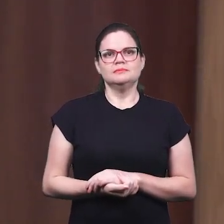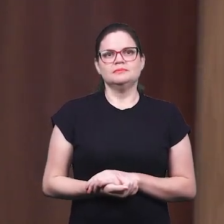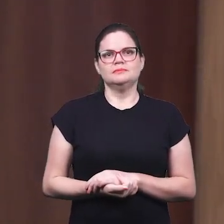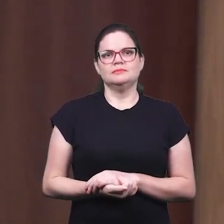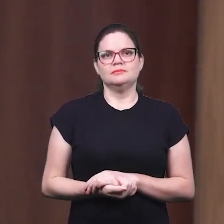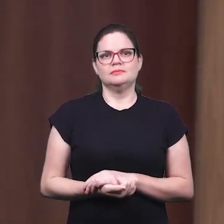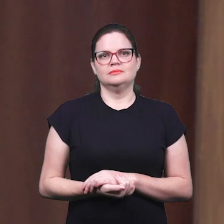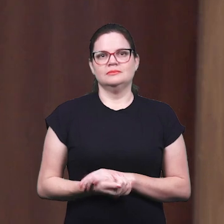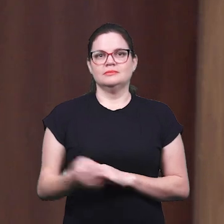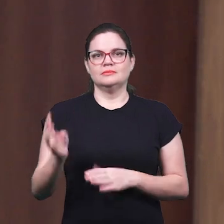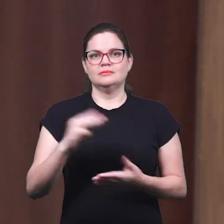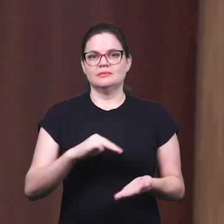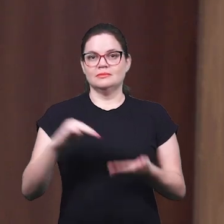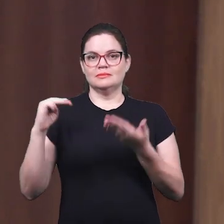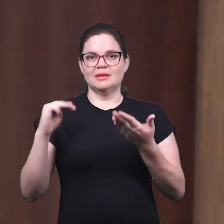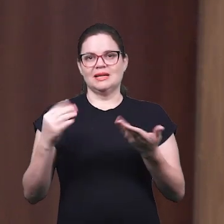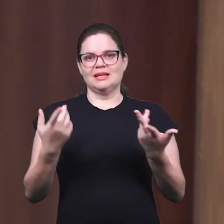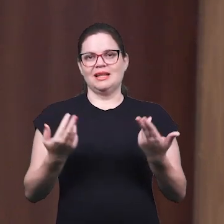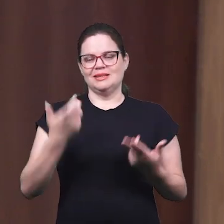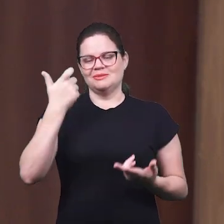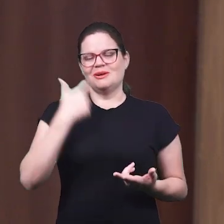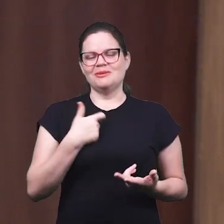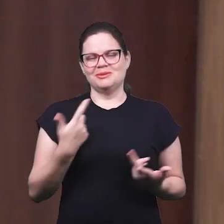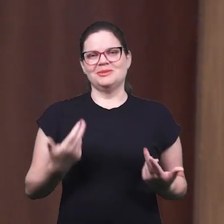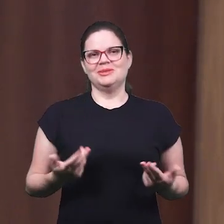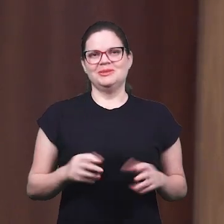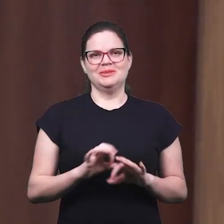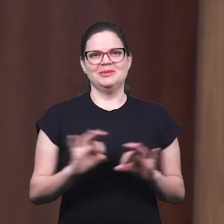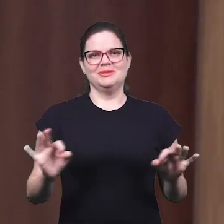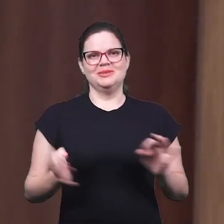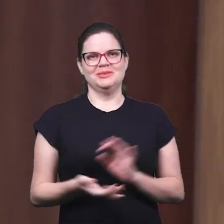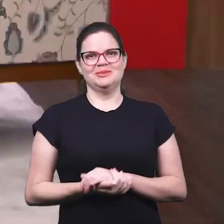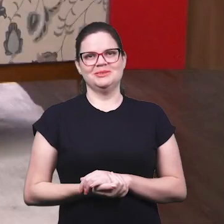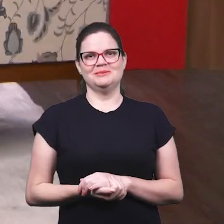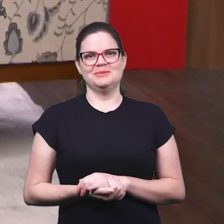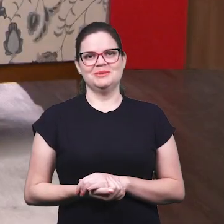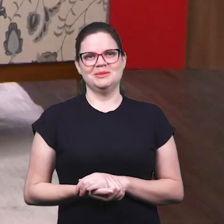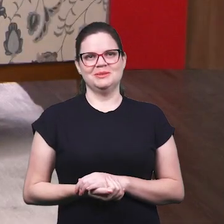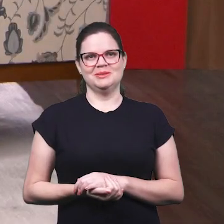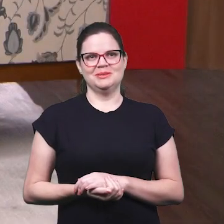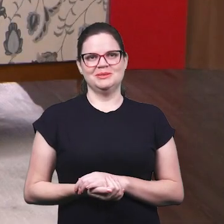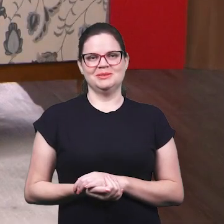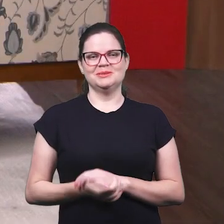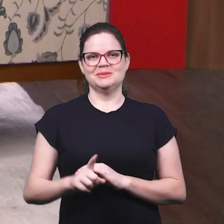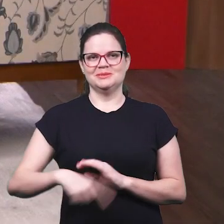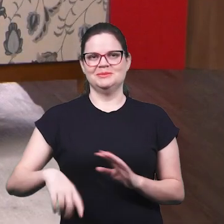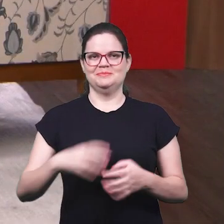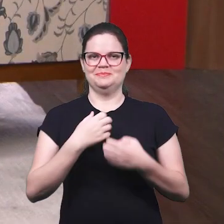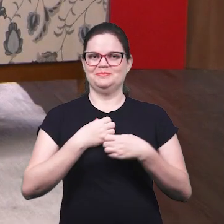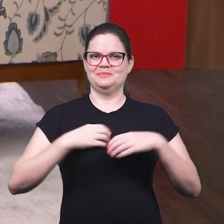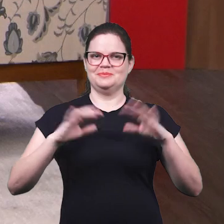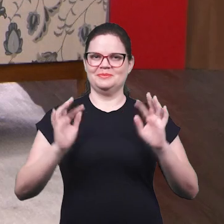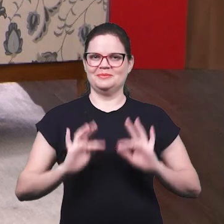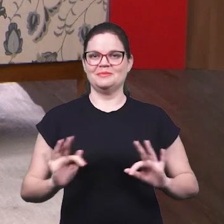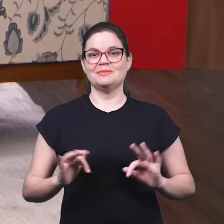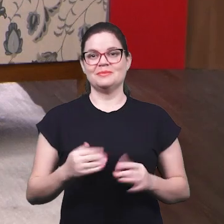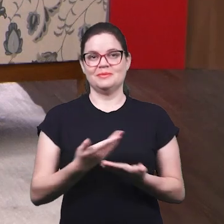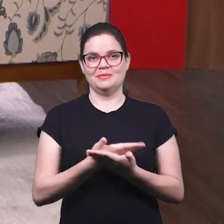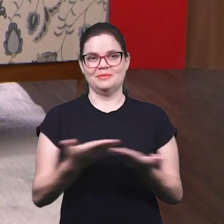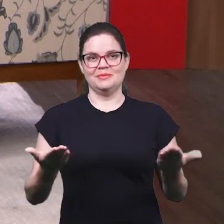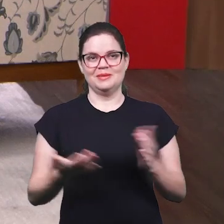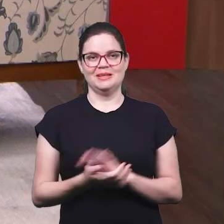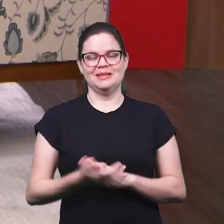é Maranata Como Eu Sou. Maravilha. Ficamos muito alegres com a presença do senhor